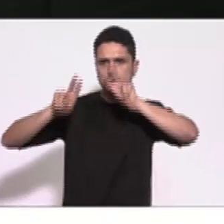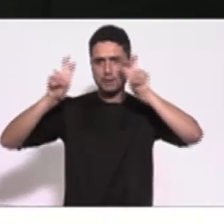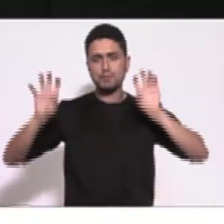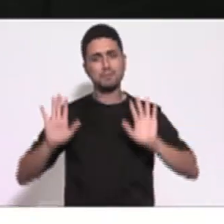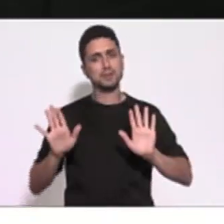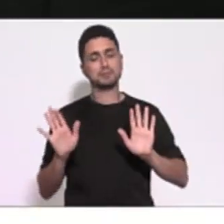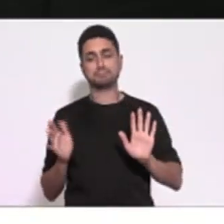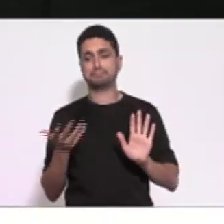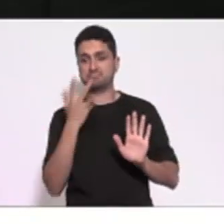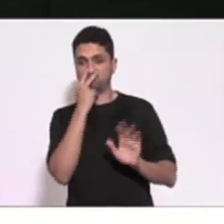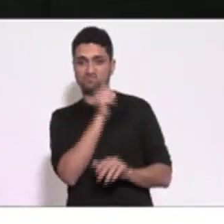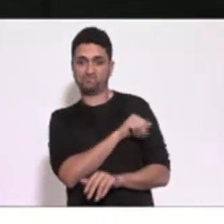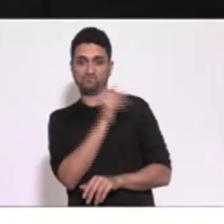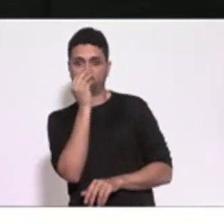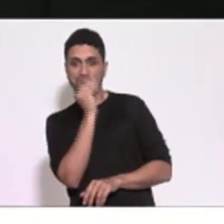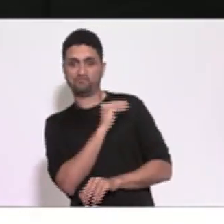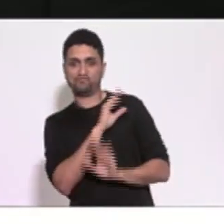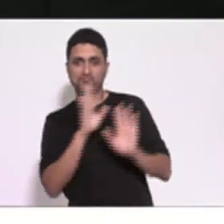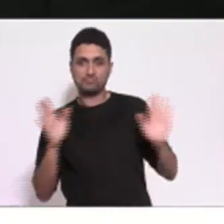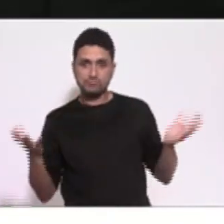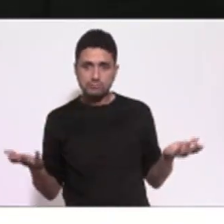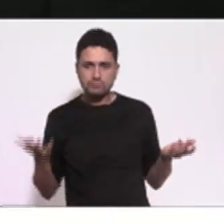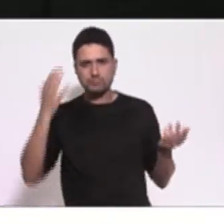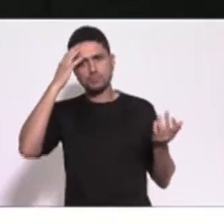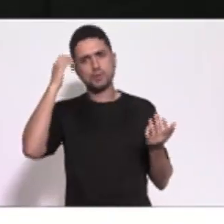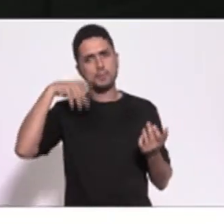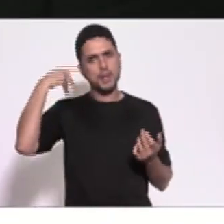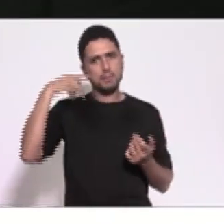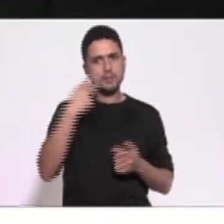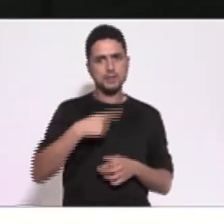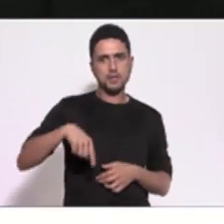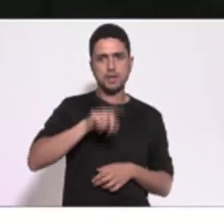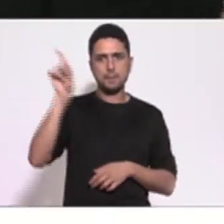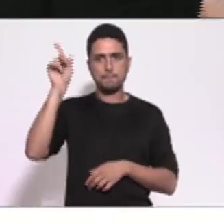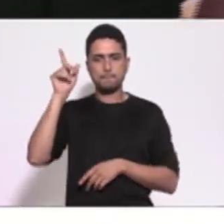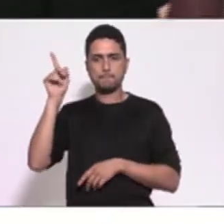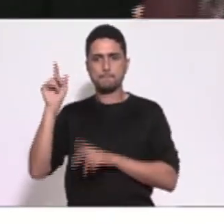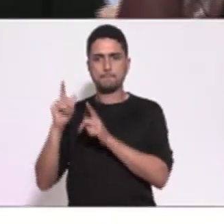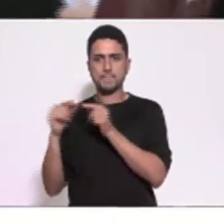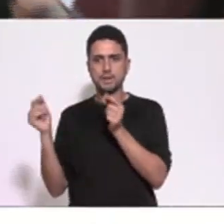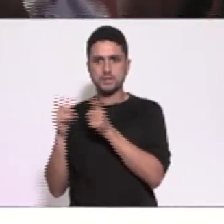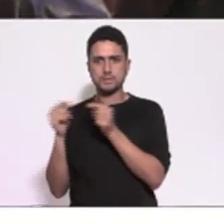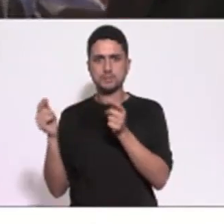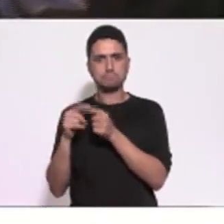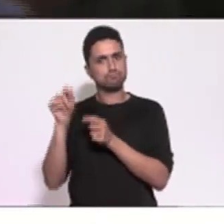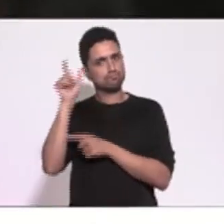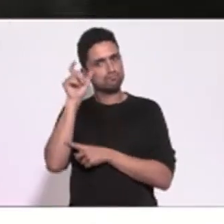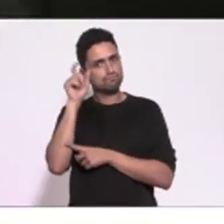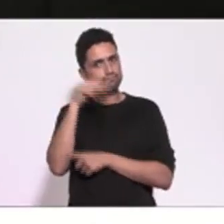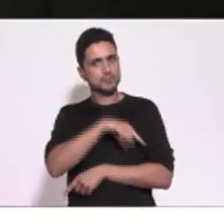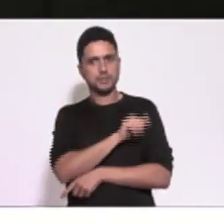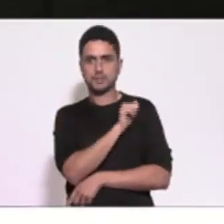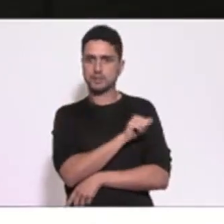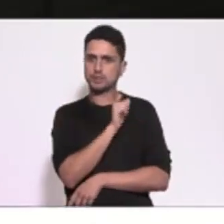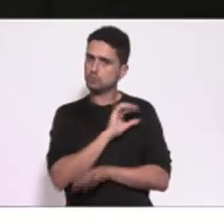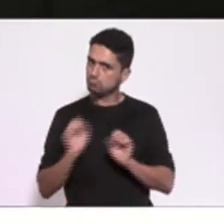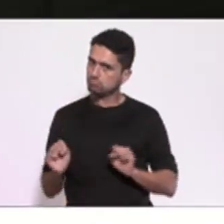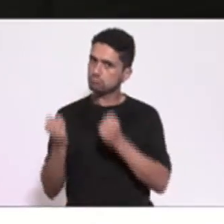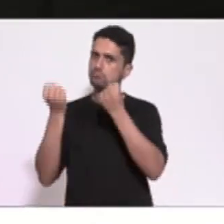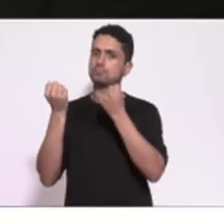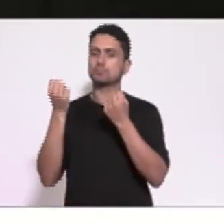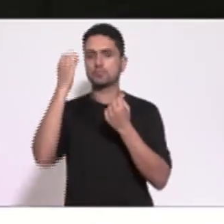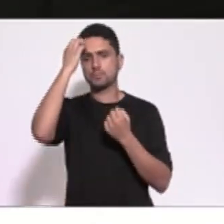pouquíssimas vezes a gente viu parlamentares lá em Brasília defendendo os interesses do Rio de Janeiro com